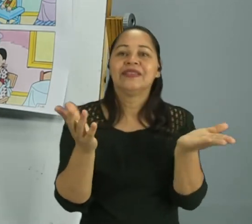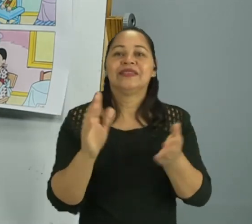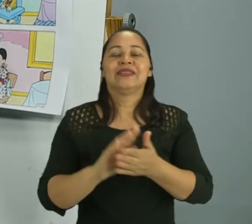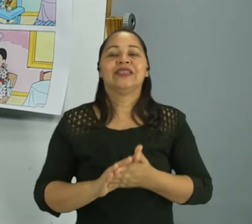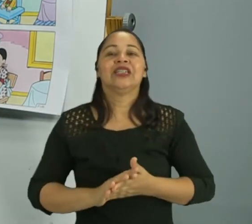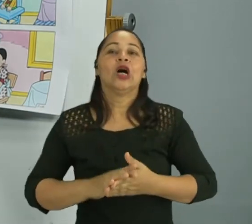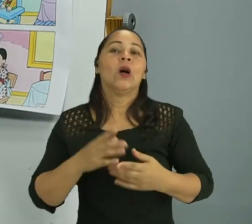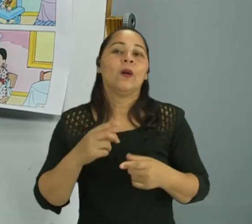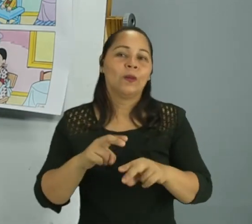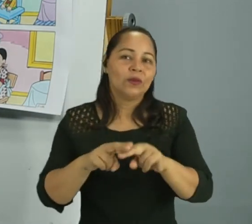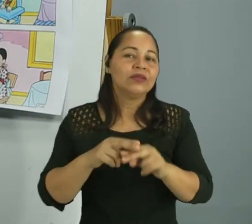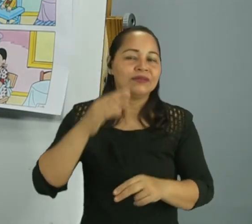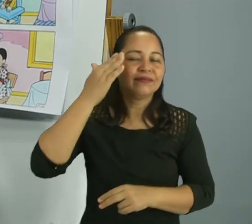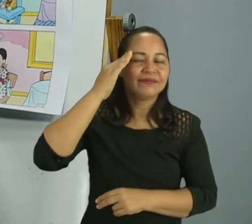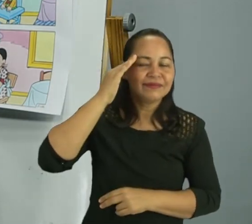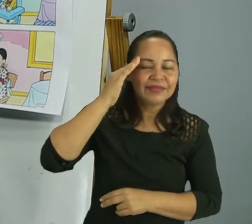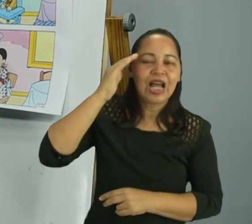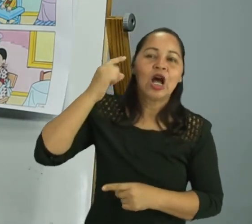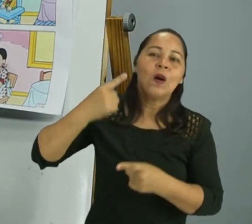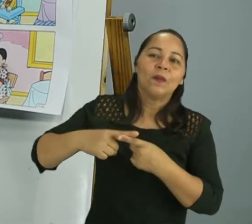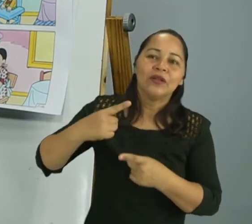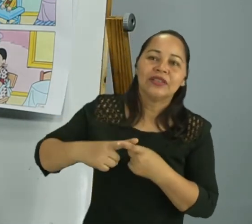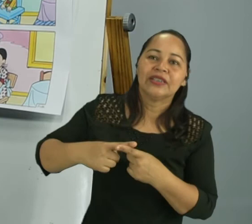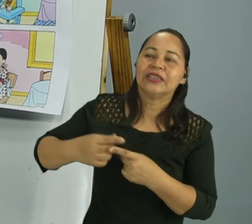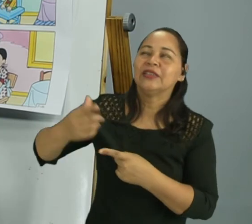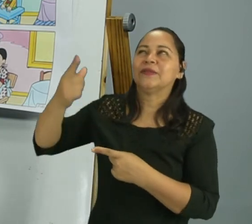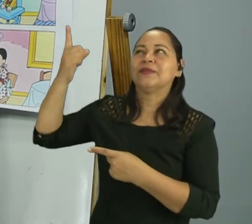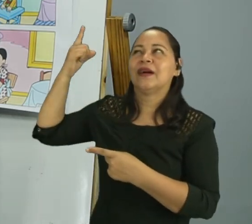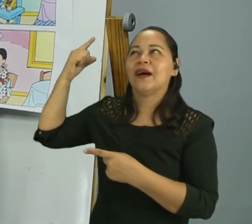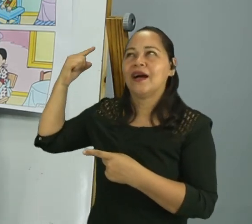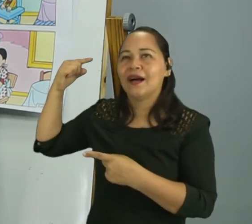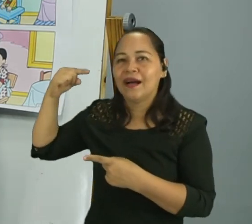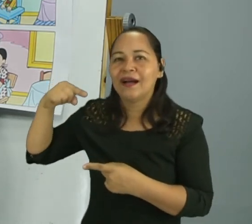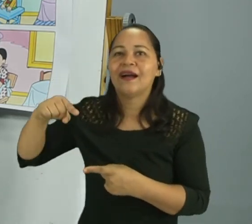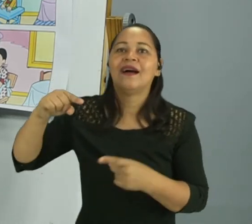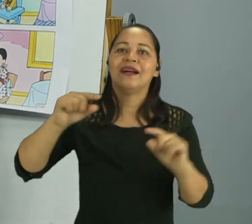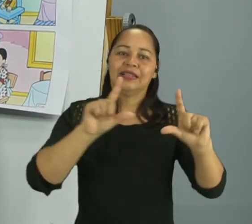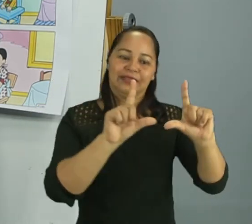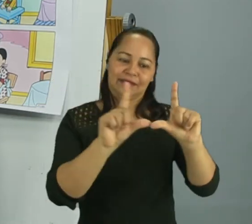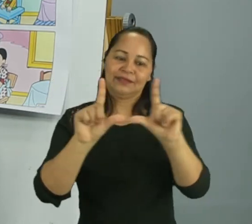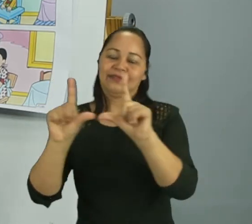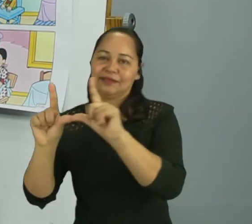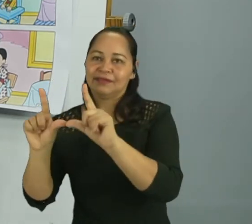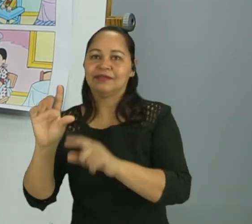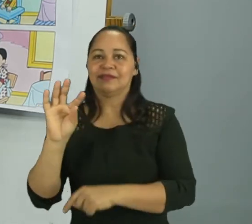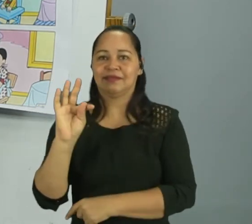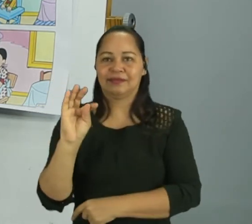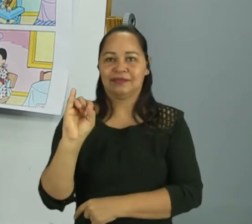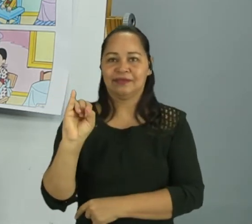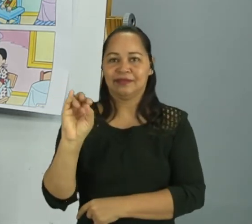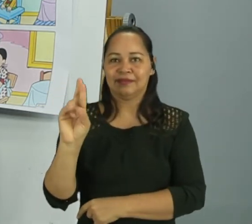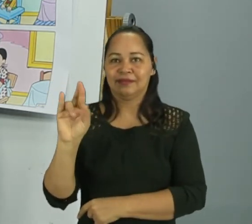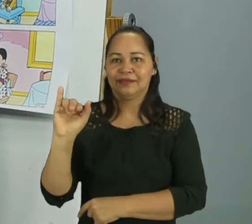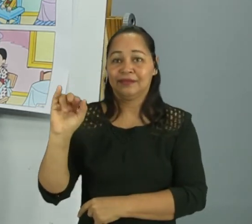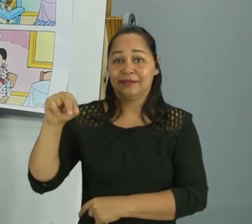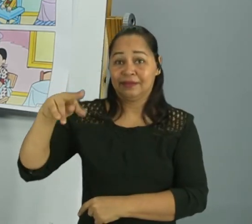Tudo certinho? Deu para entender? Deu para voltar um pouco o que é a nossa tirinha?